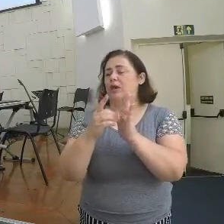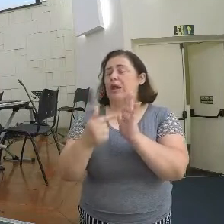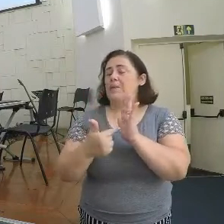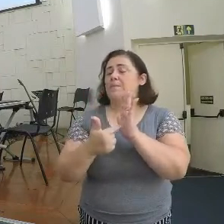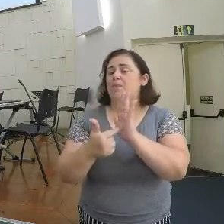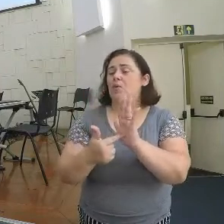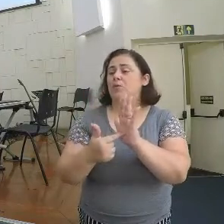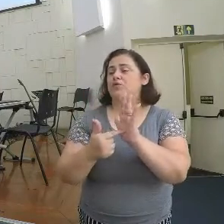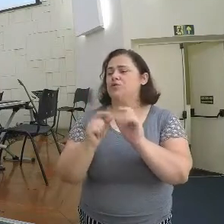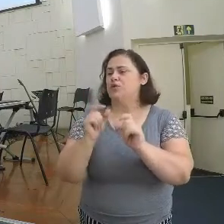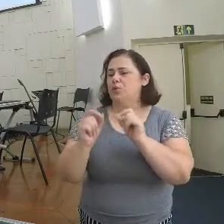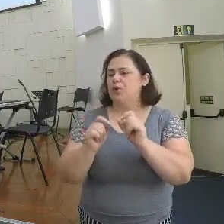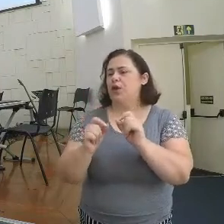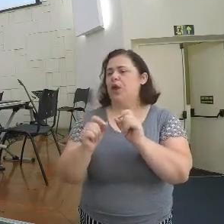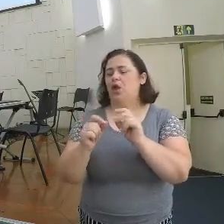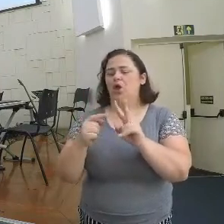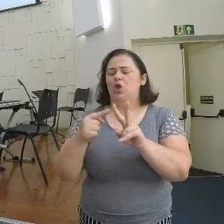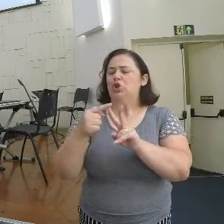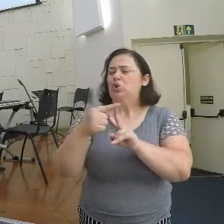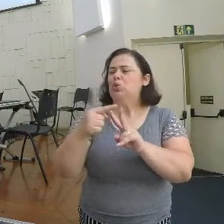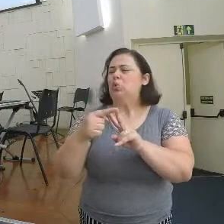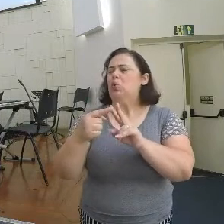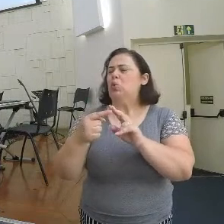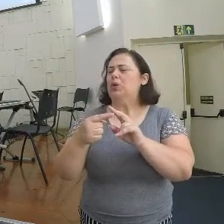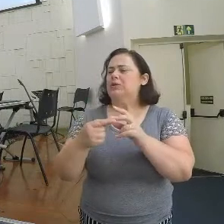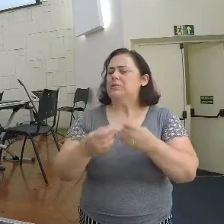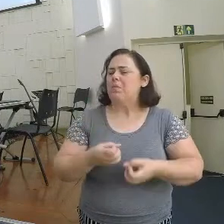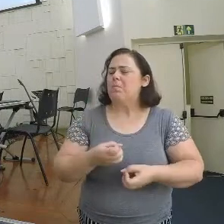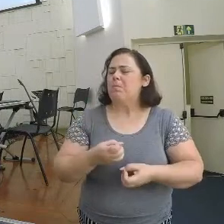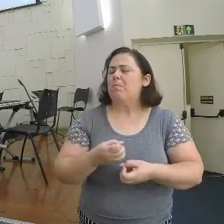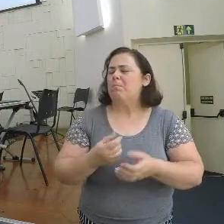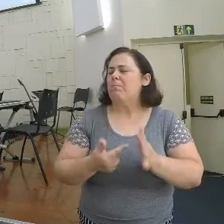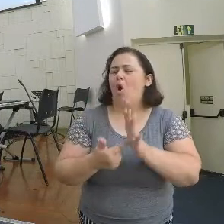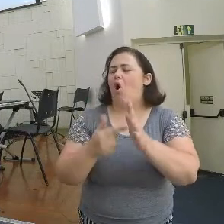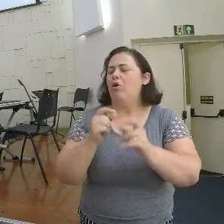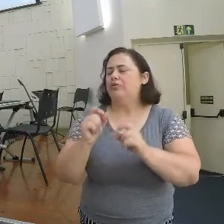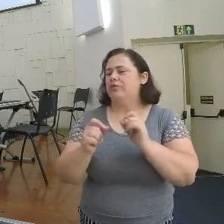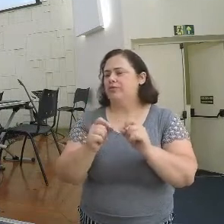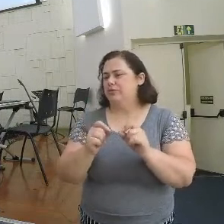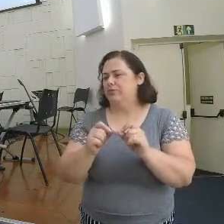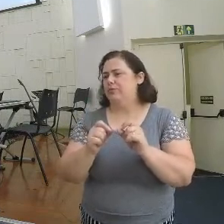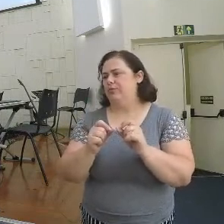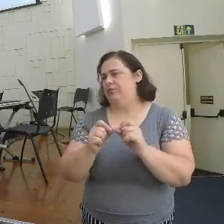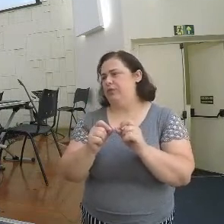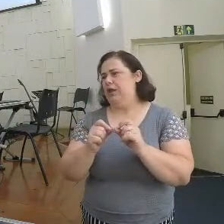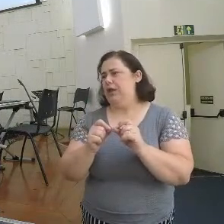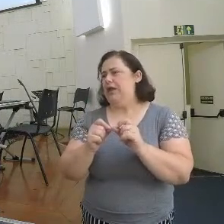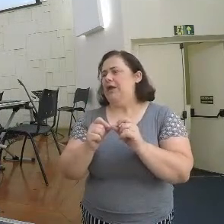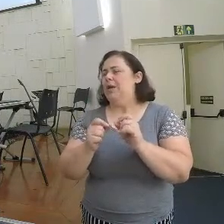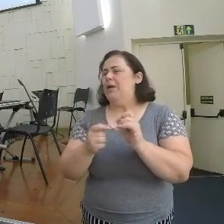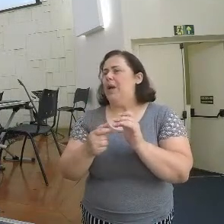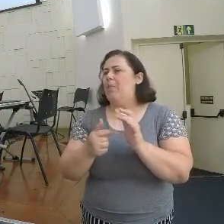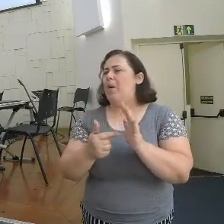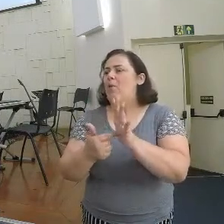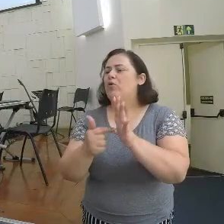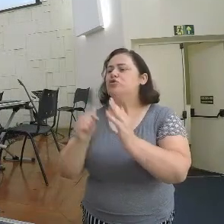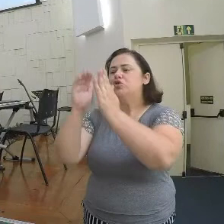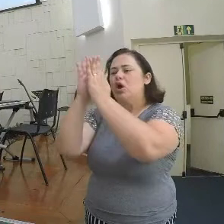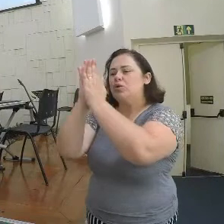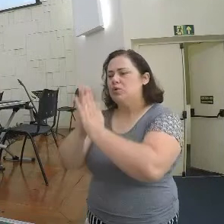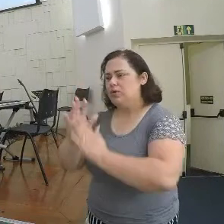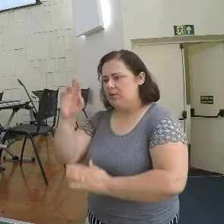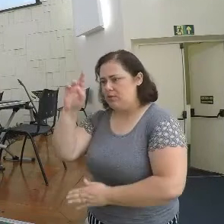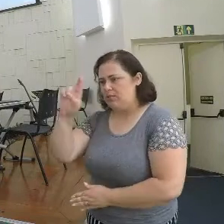liturgias, duas manifestações culticas, duas demonstrações de adoração a